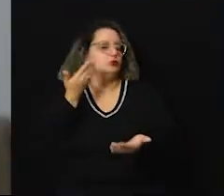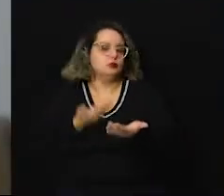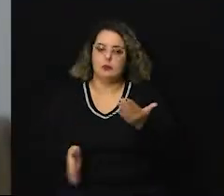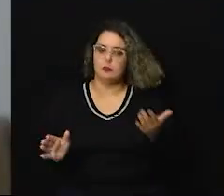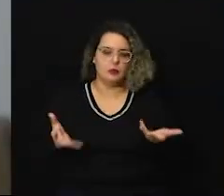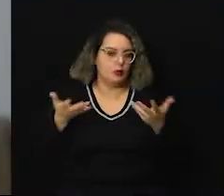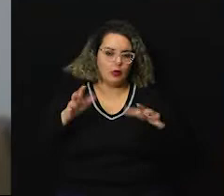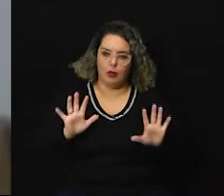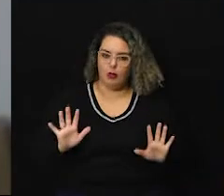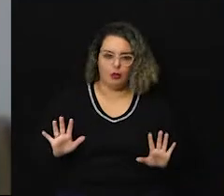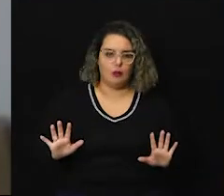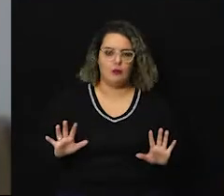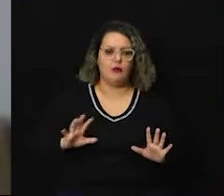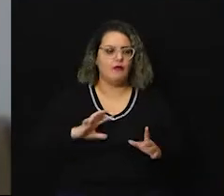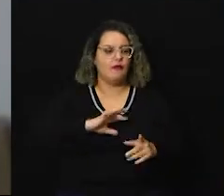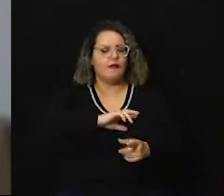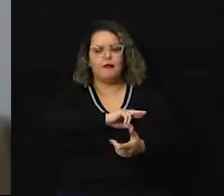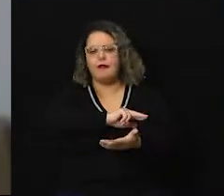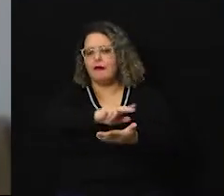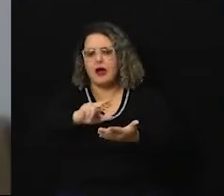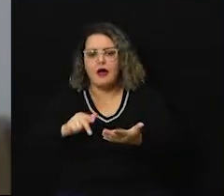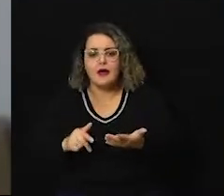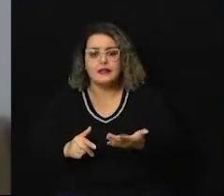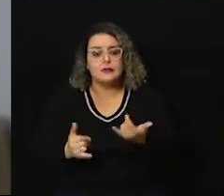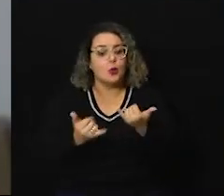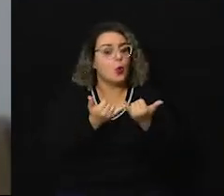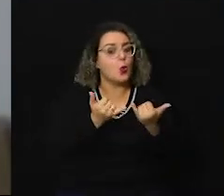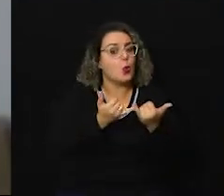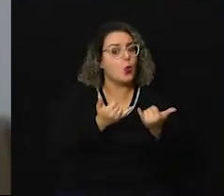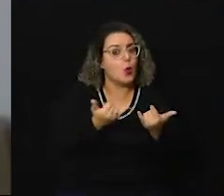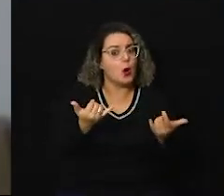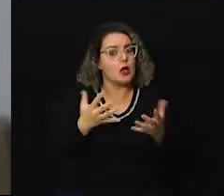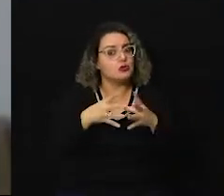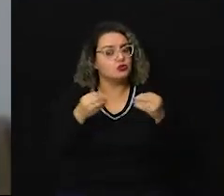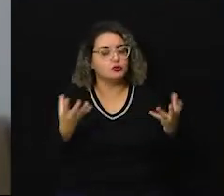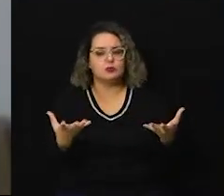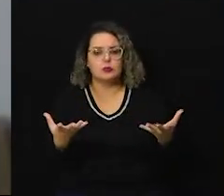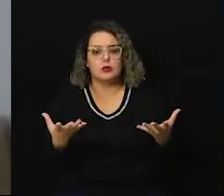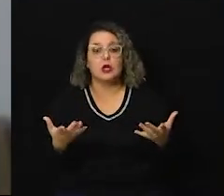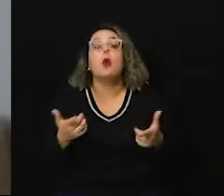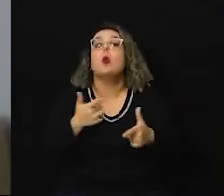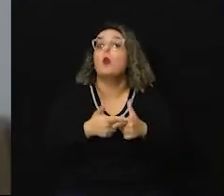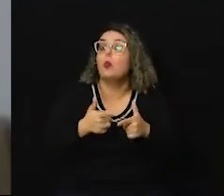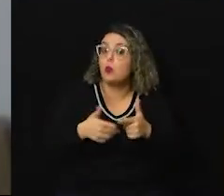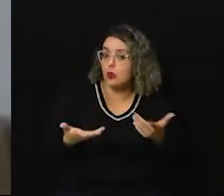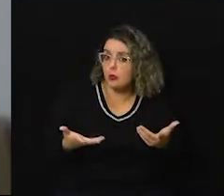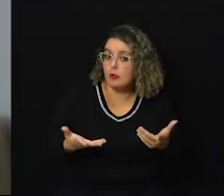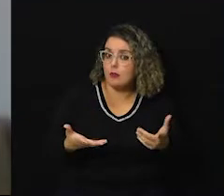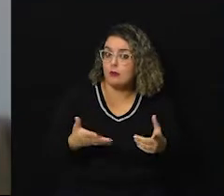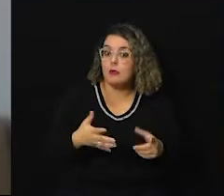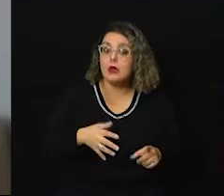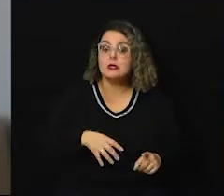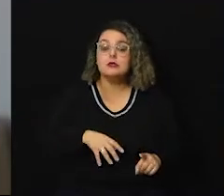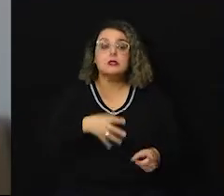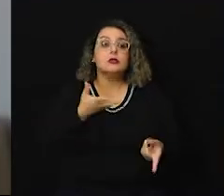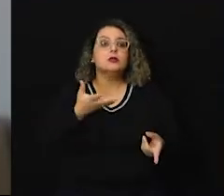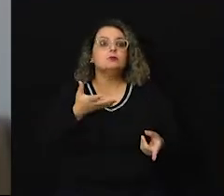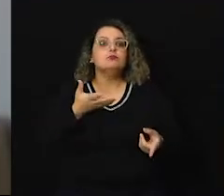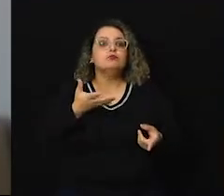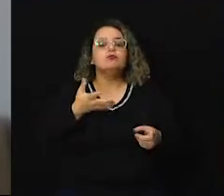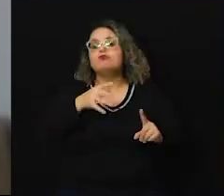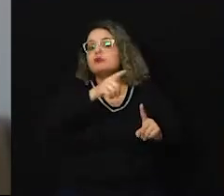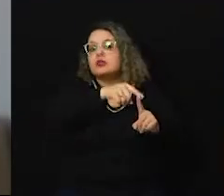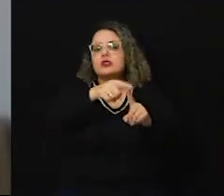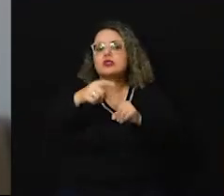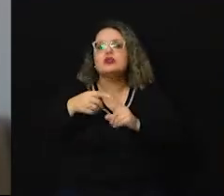espécies a gente tem uma série de espécies ameaçadas isso por si só é um grande problema mas as espécies também são indicadores importantes que a